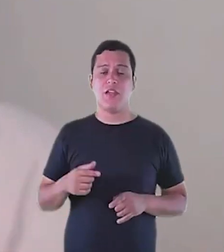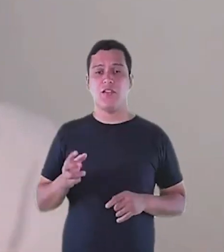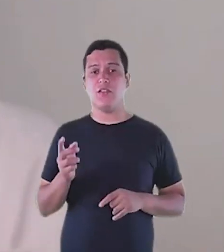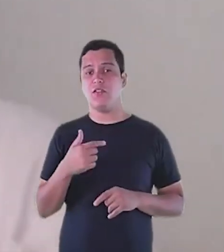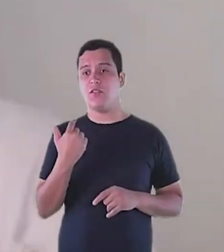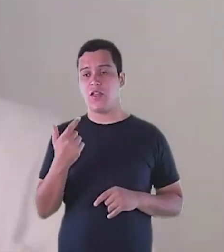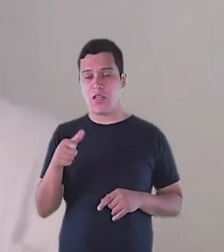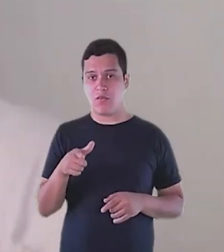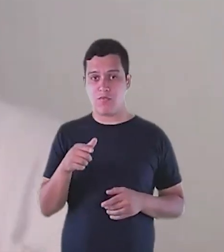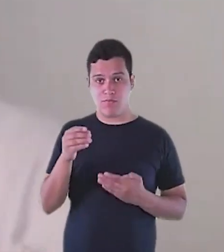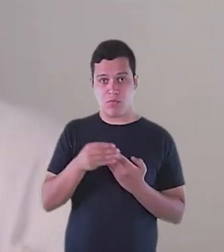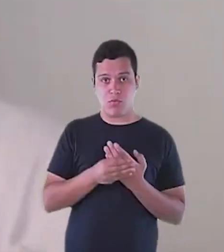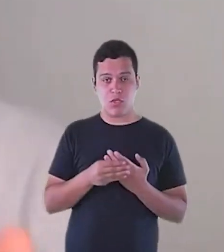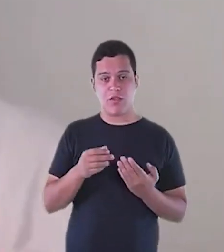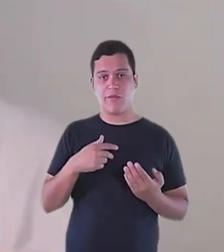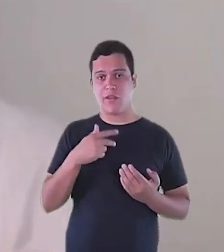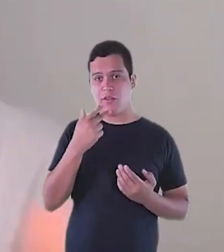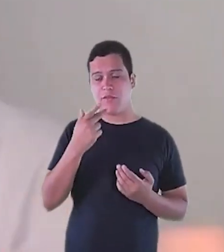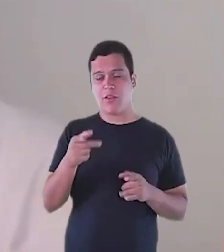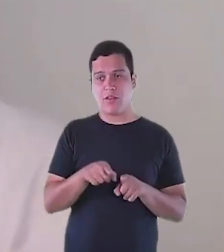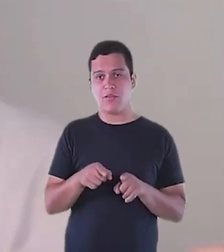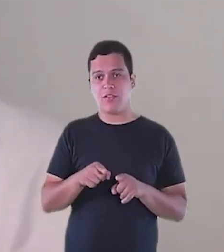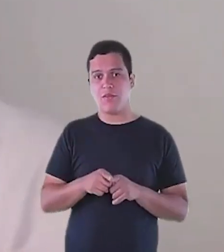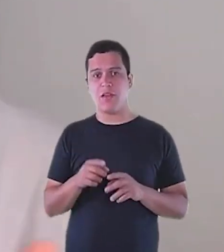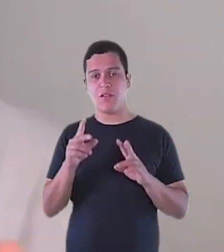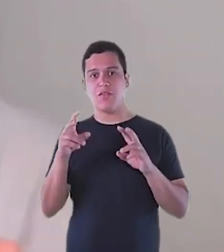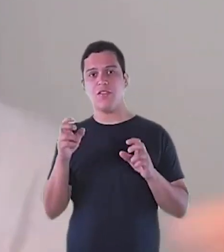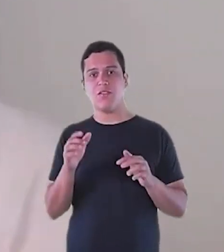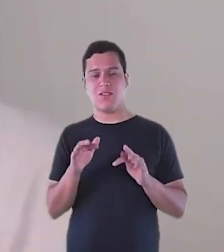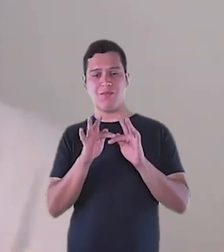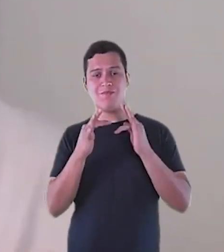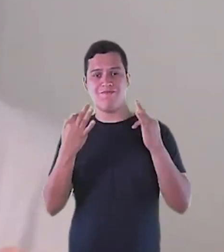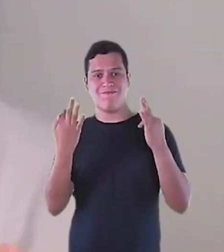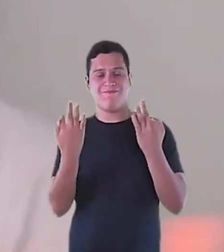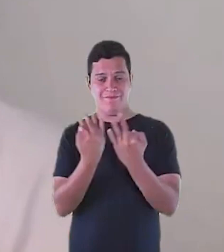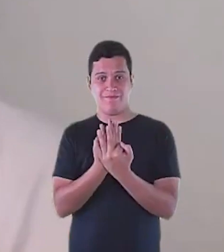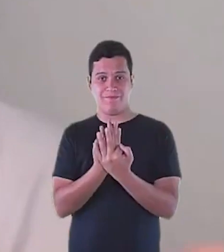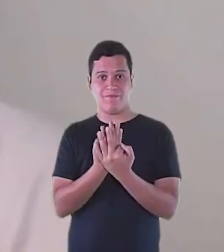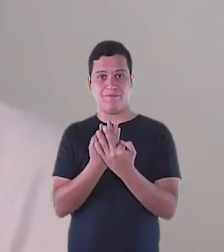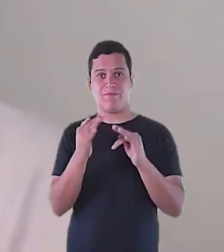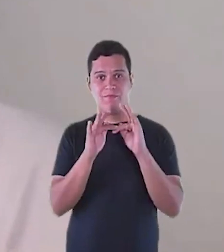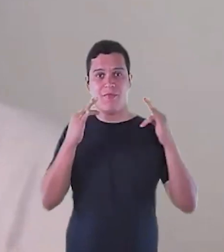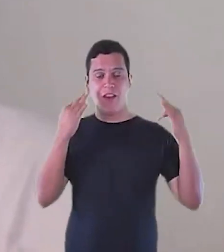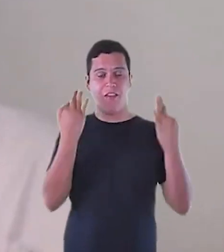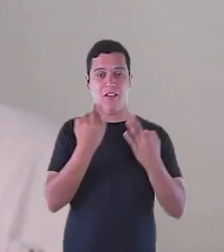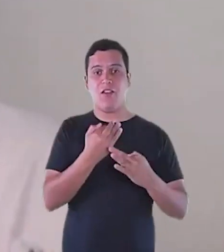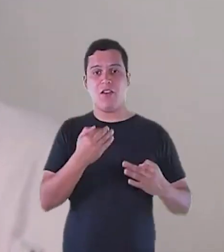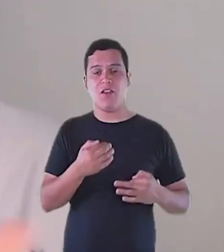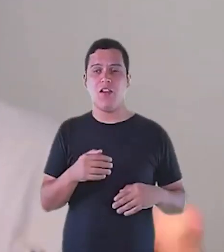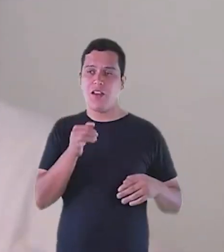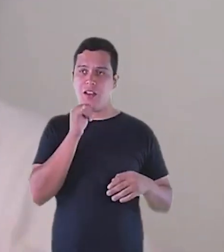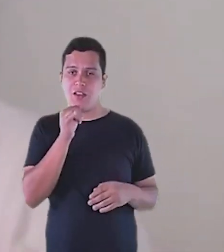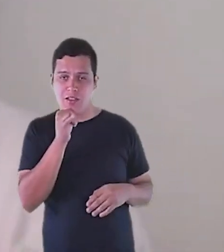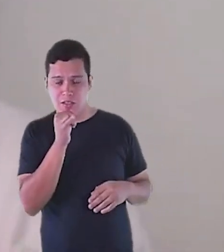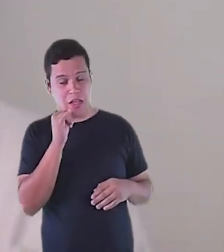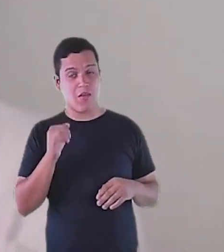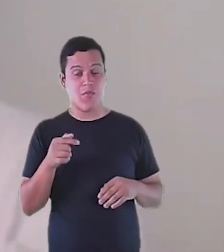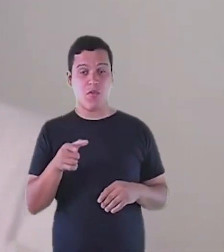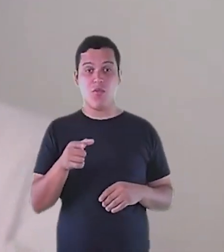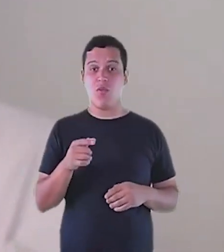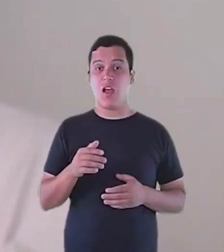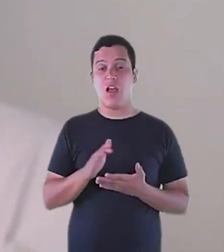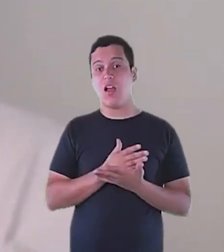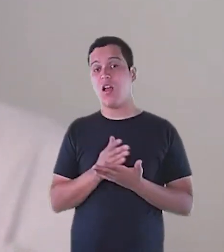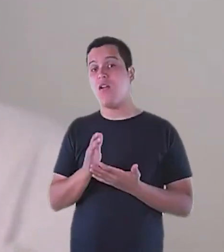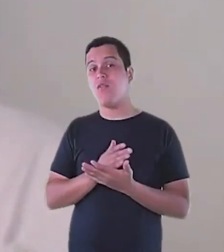julgava que não havia reprodução, o escravo era incapaz de se reproduzir, de constituir família. E novos estudos mostram